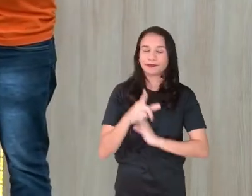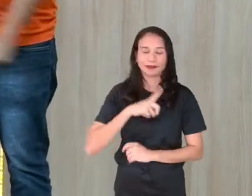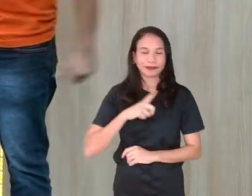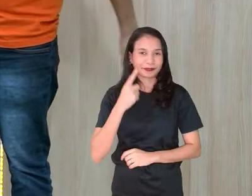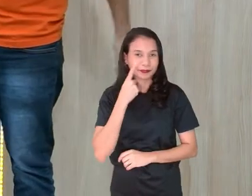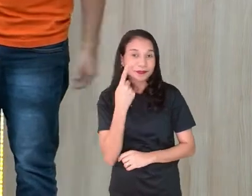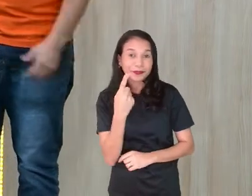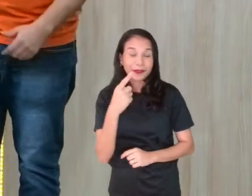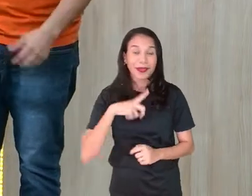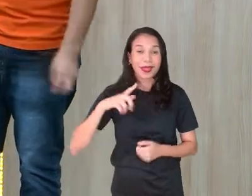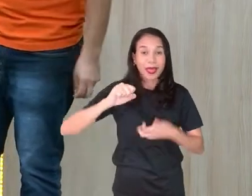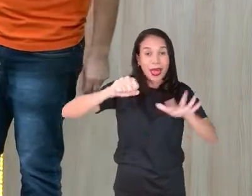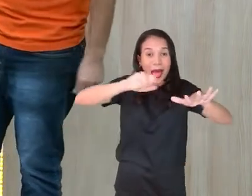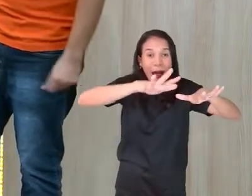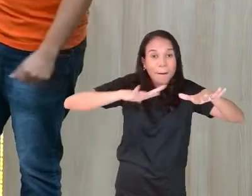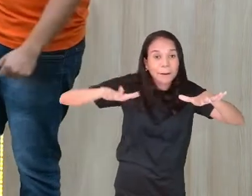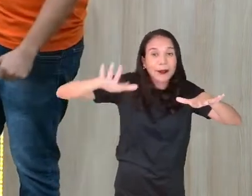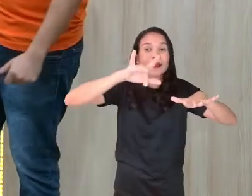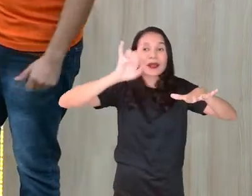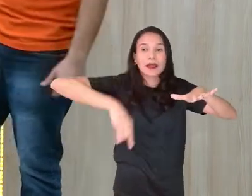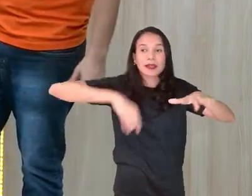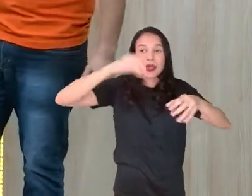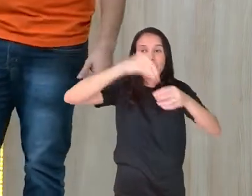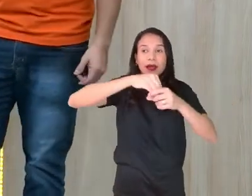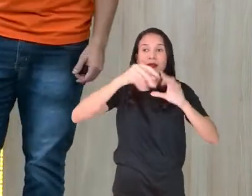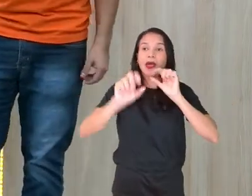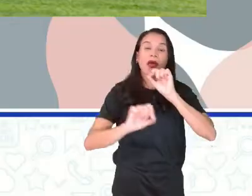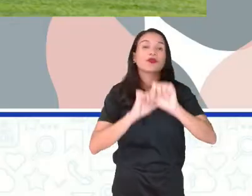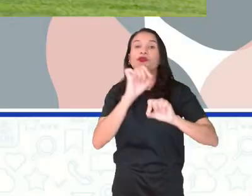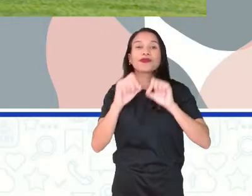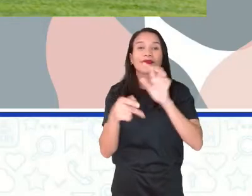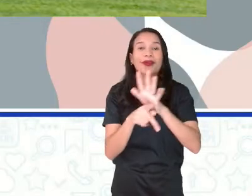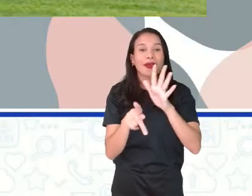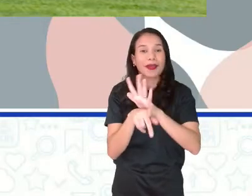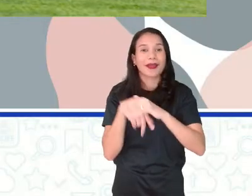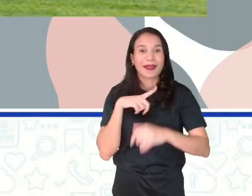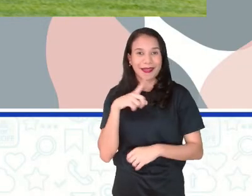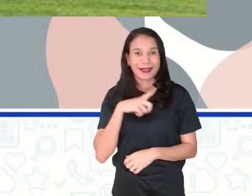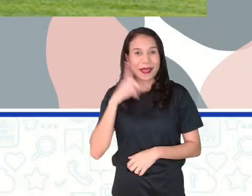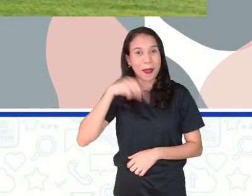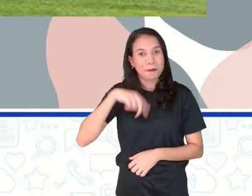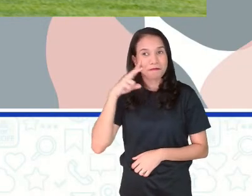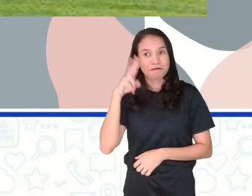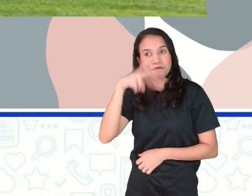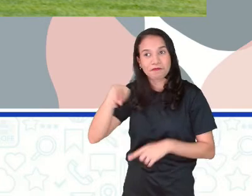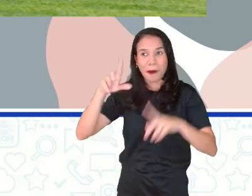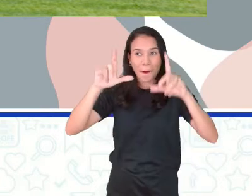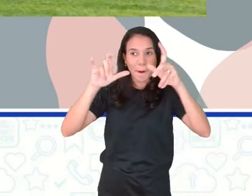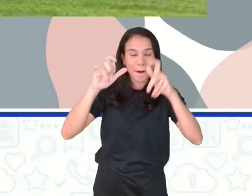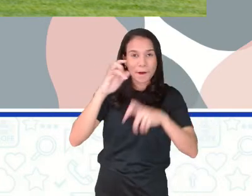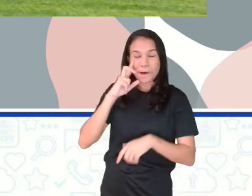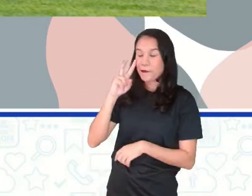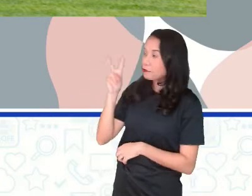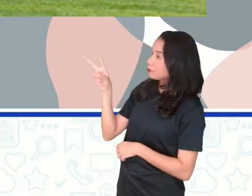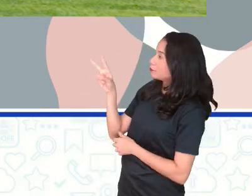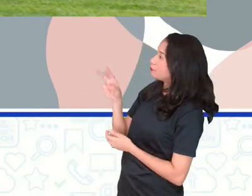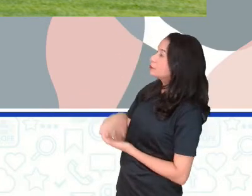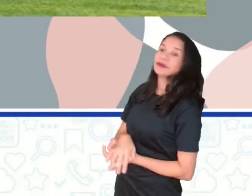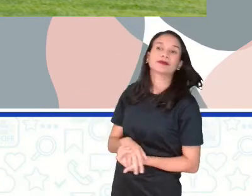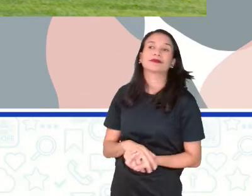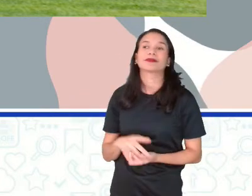essa Grande Planície se localiza aí nos Estados Unidos, está aqui, ó, uma panorâmica bastante interessante aí. Esses